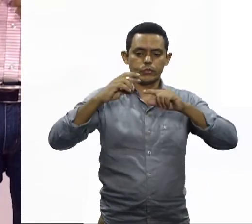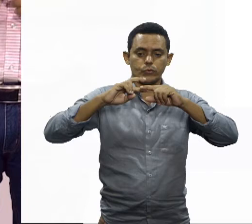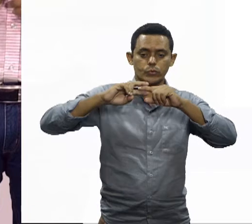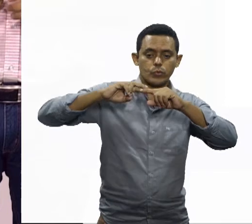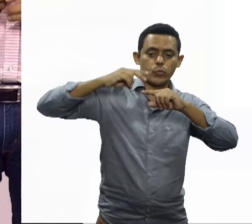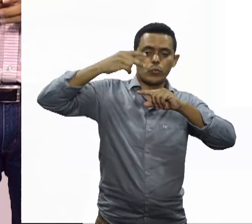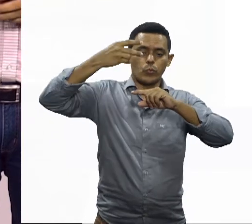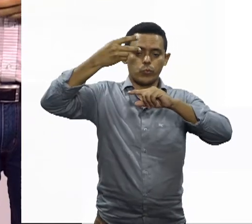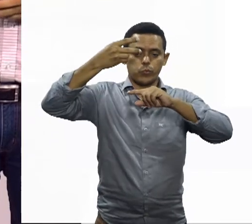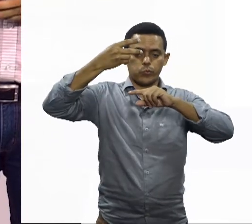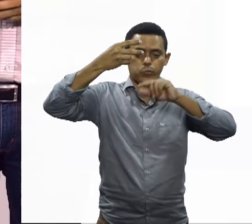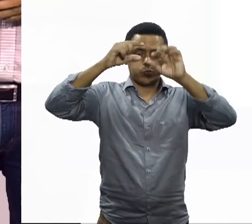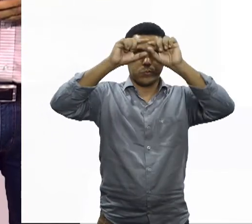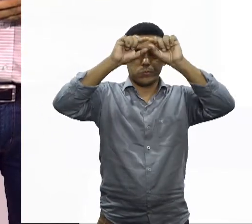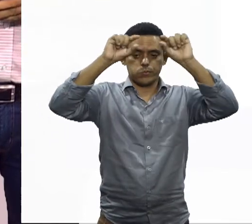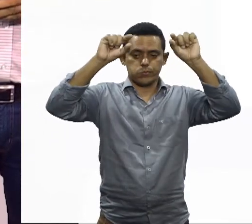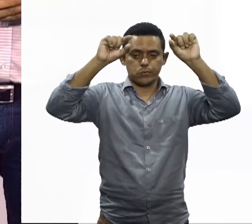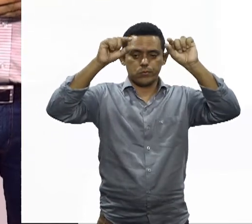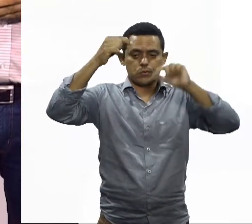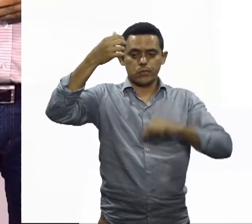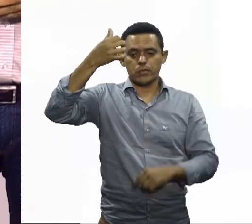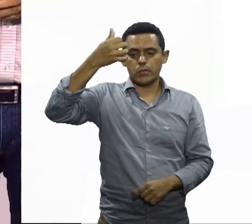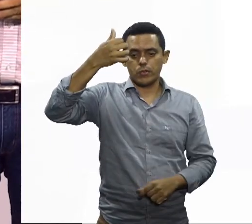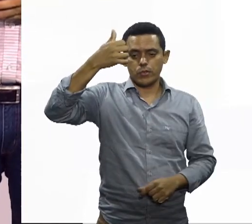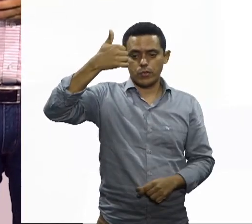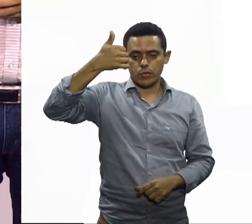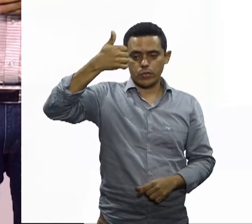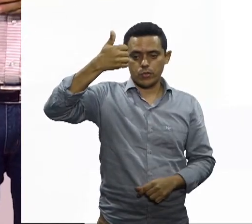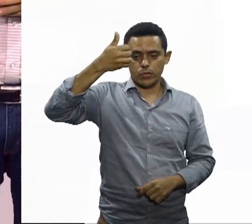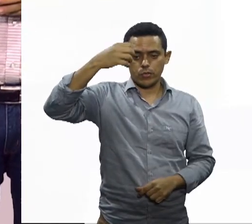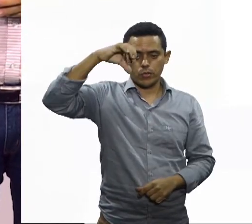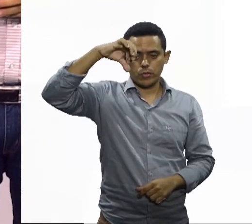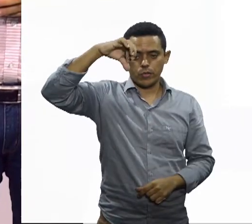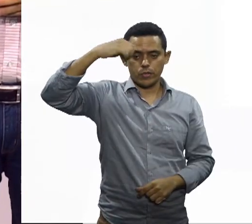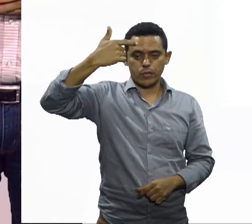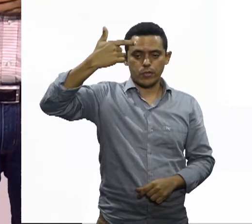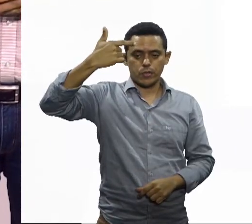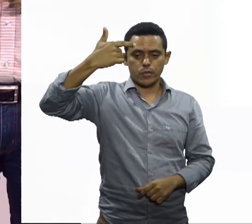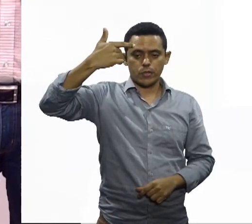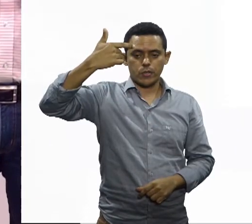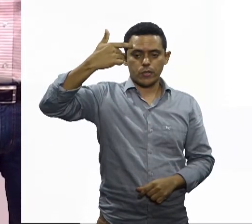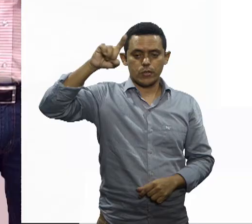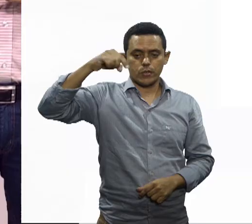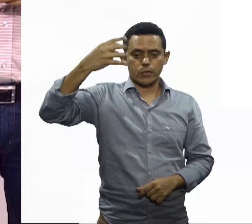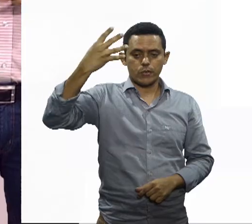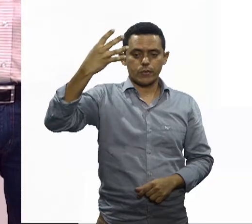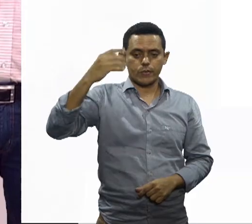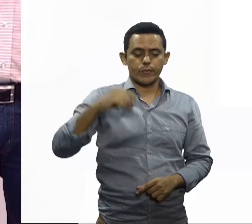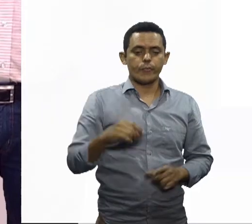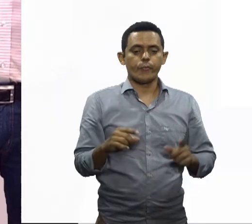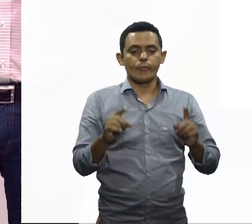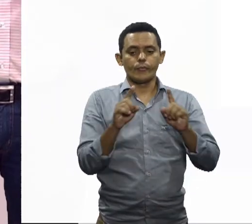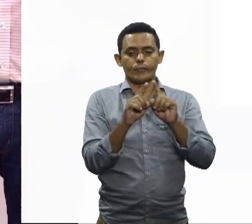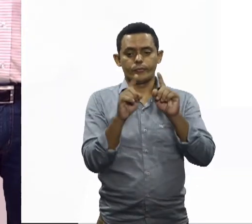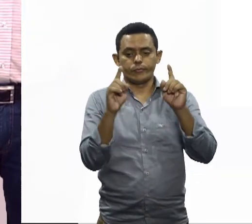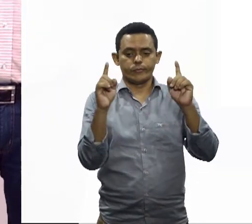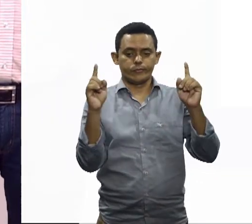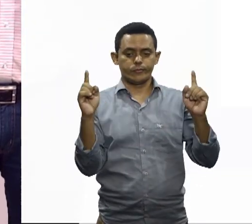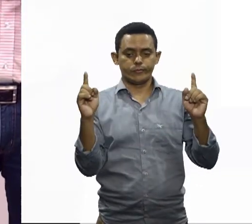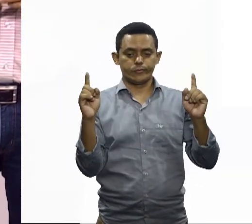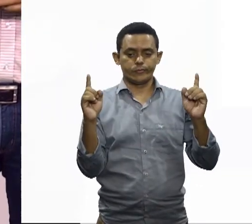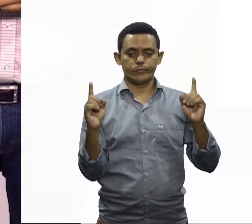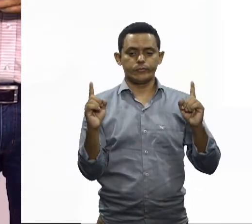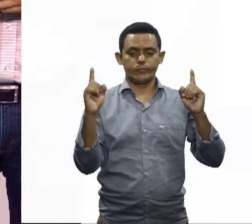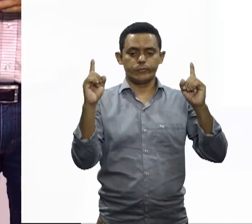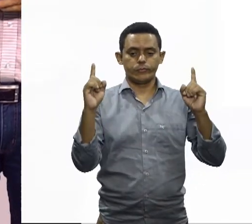acima, também tem 92,4 metros. Só que os outros dois lados, cada lado oposto, que